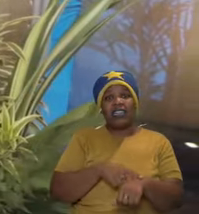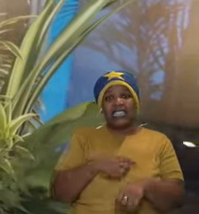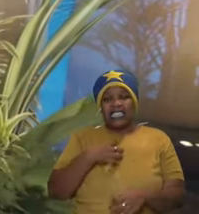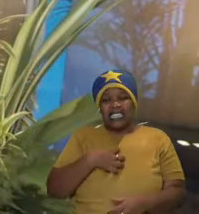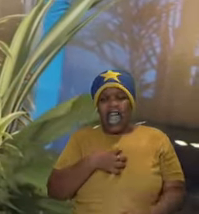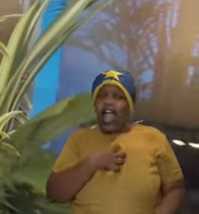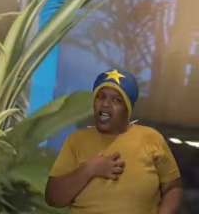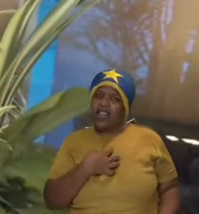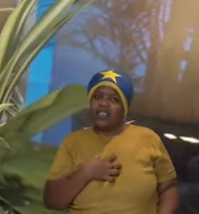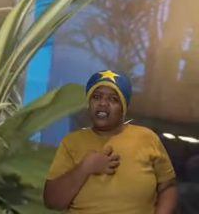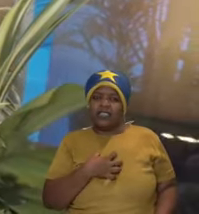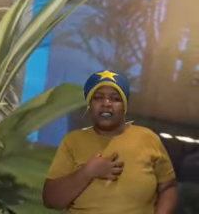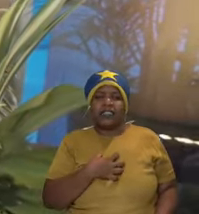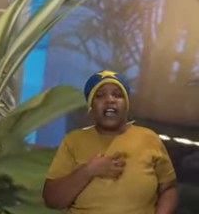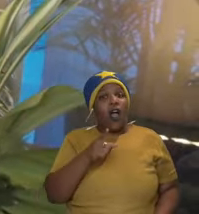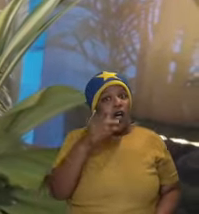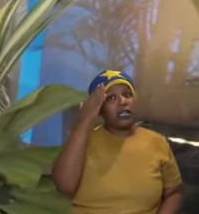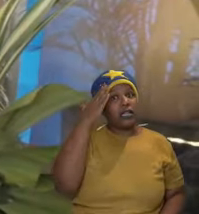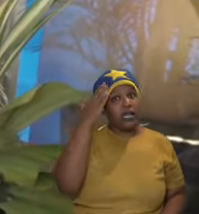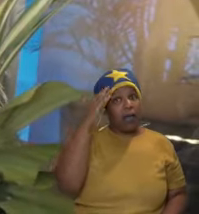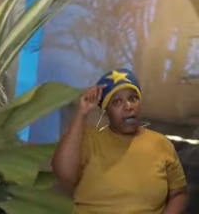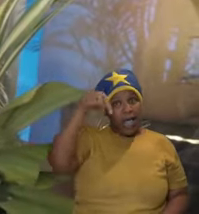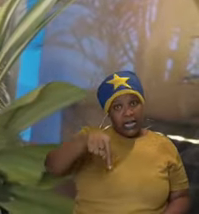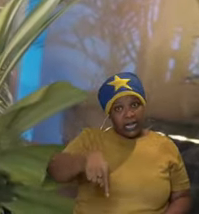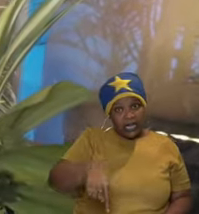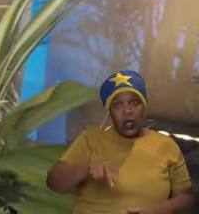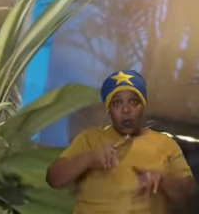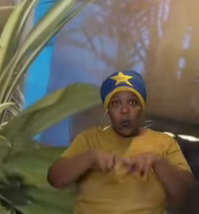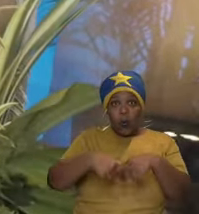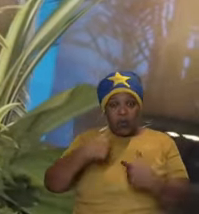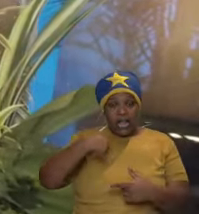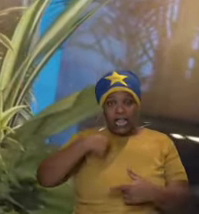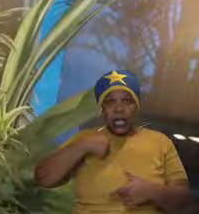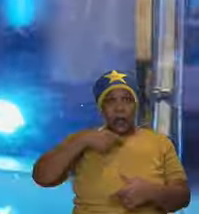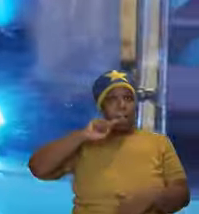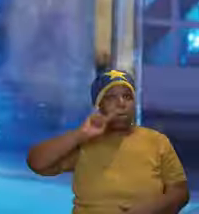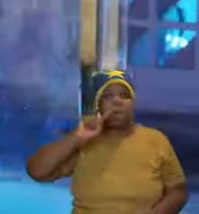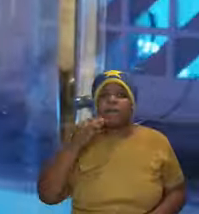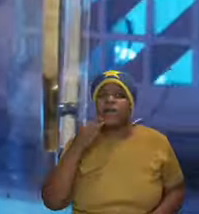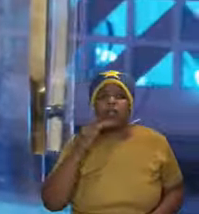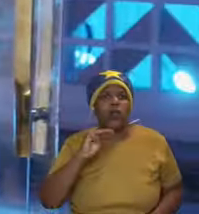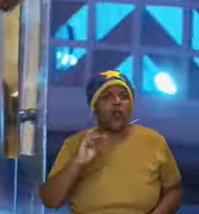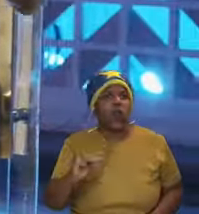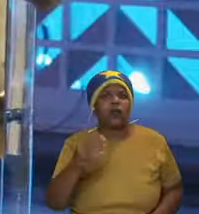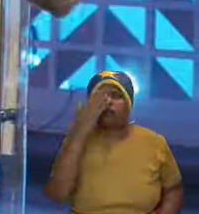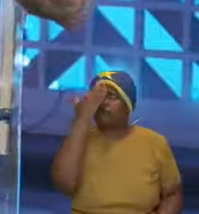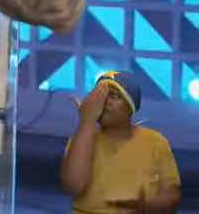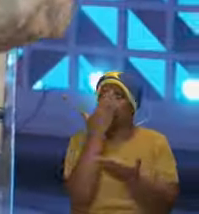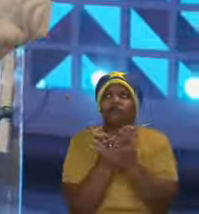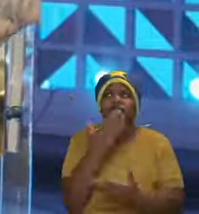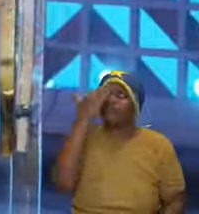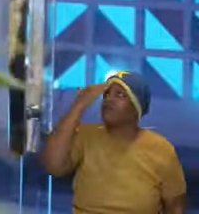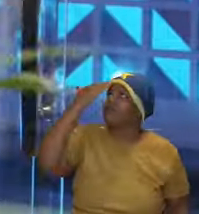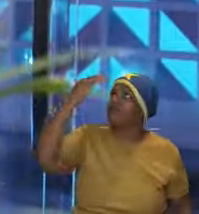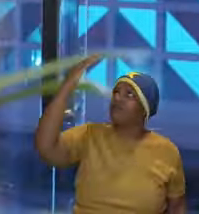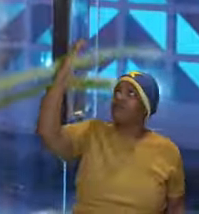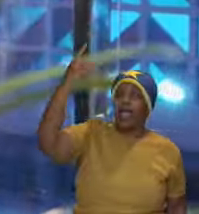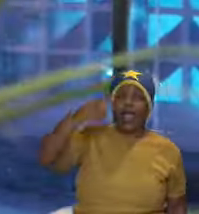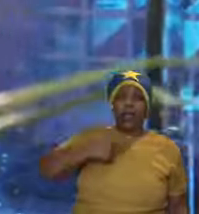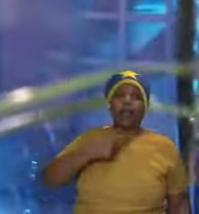ira. Fiquei sabendo, só aqui, por vocês são milhões. Tô agradecido, eternizou minha voz.